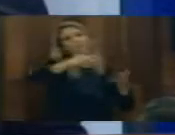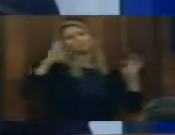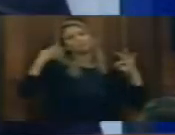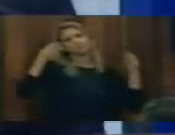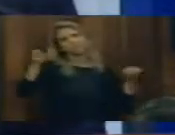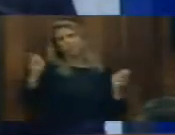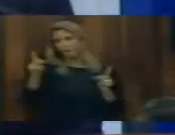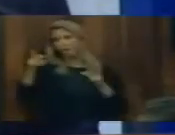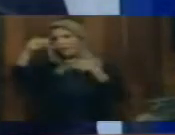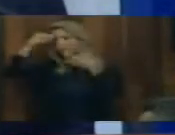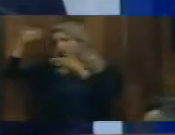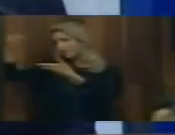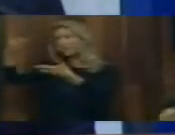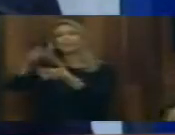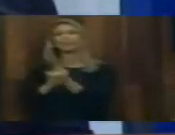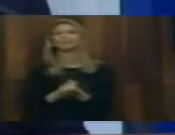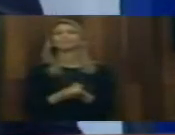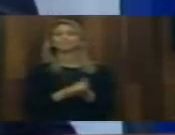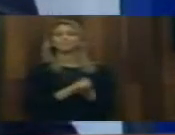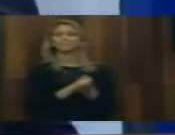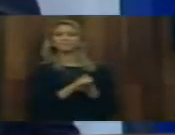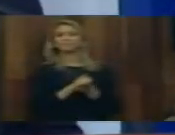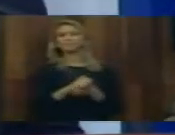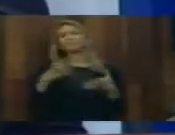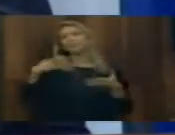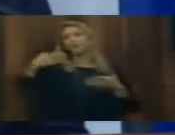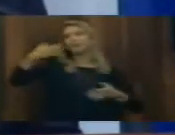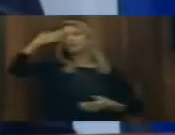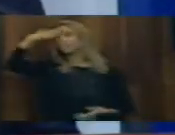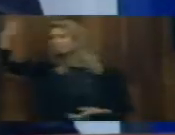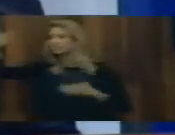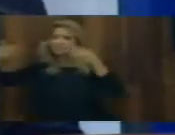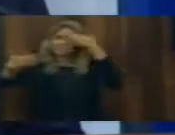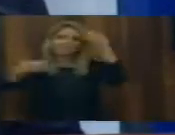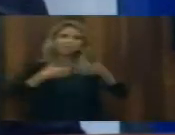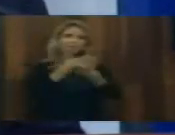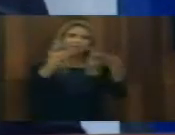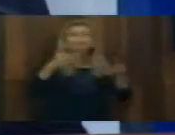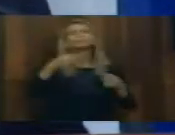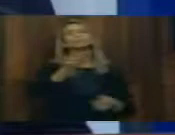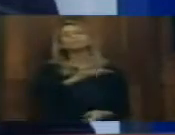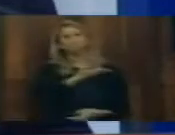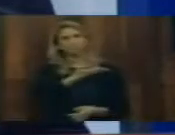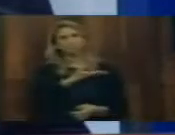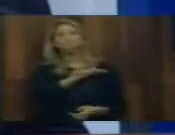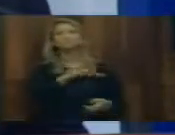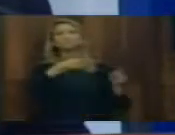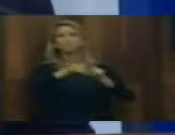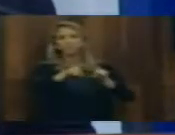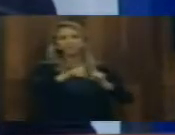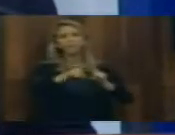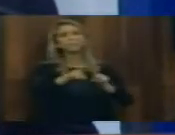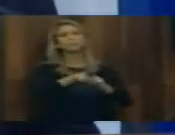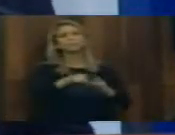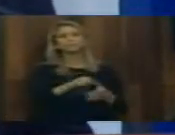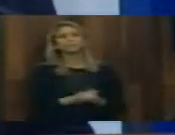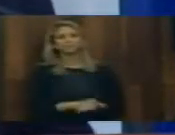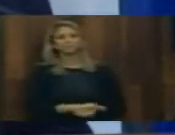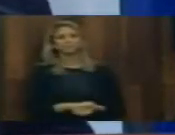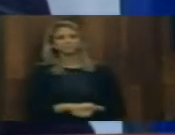Muito obrigado também a todos presentes. Agradecer a presença dos amigos e